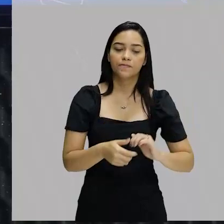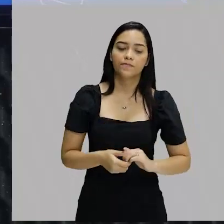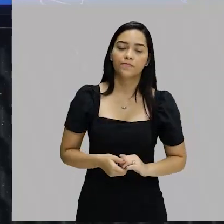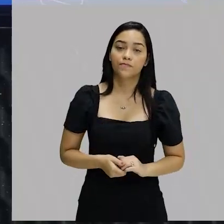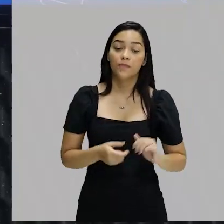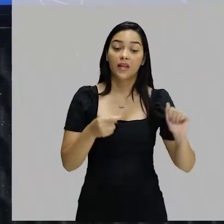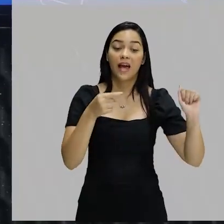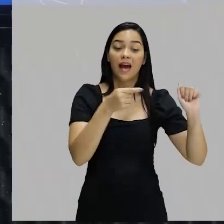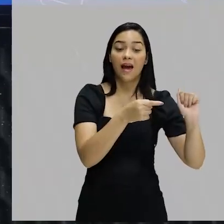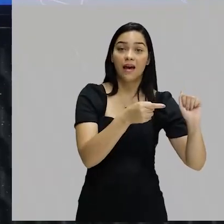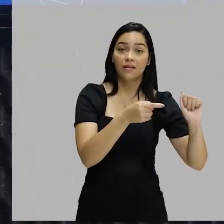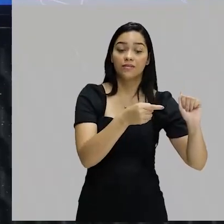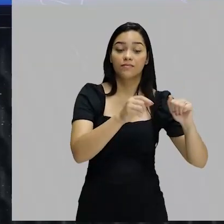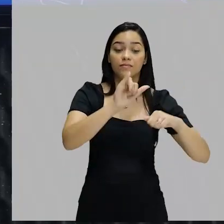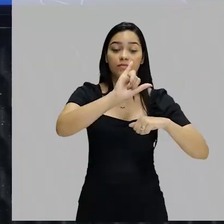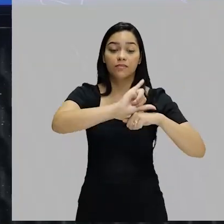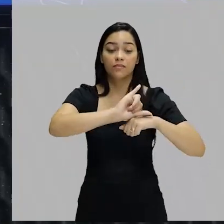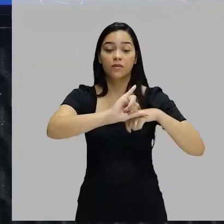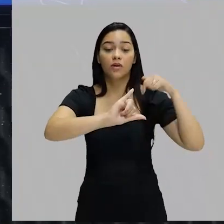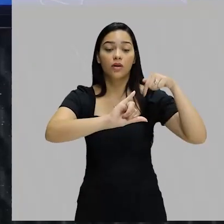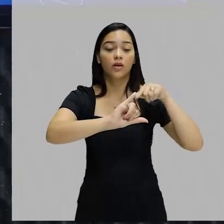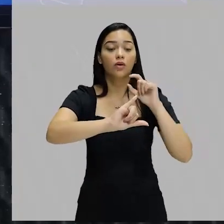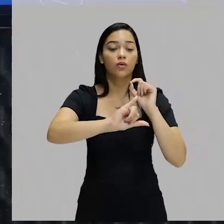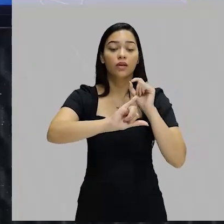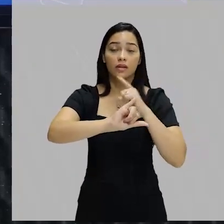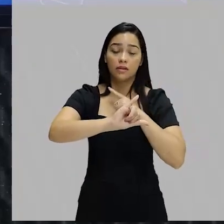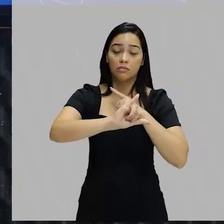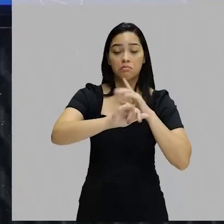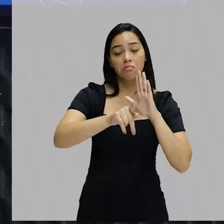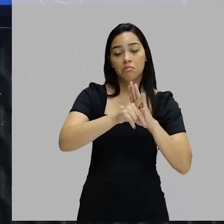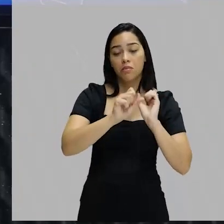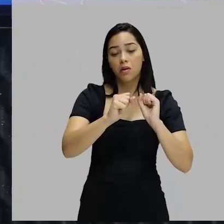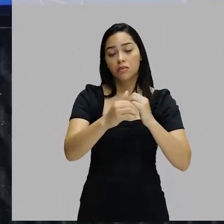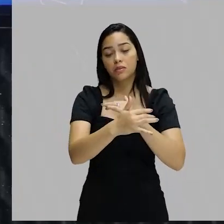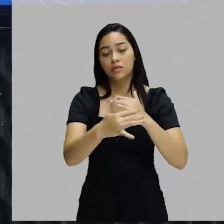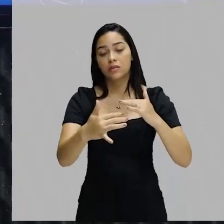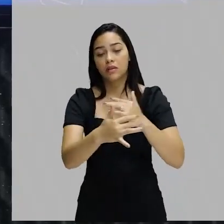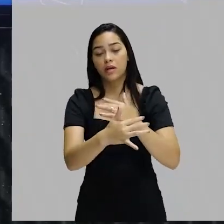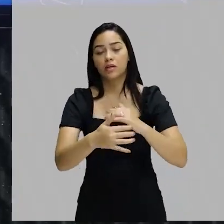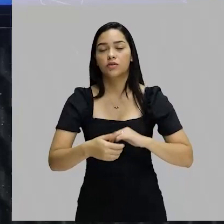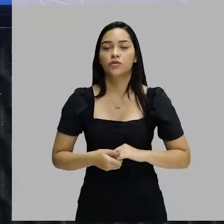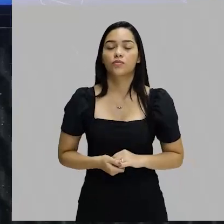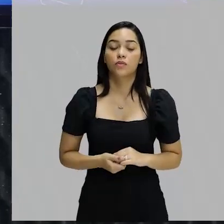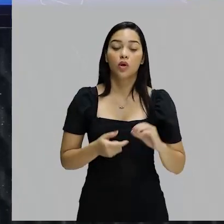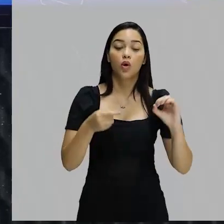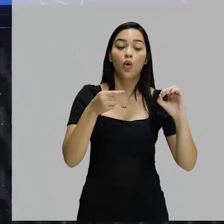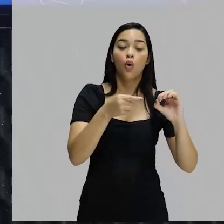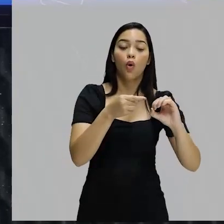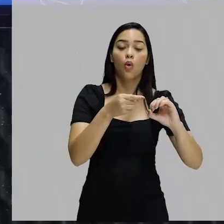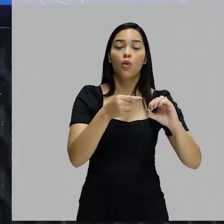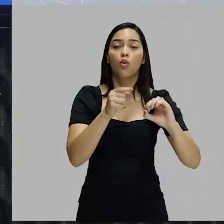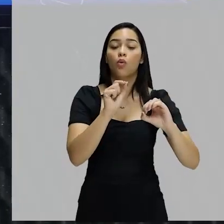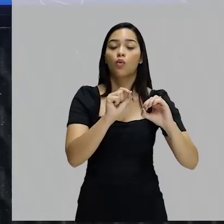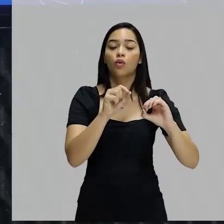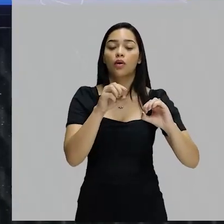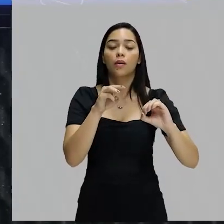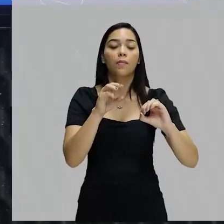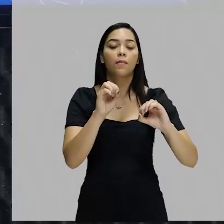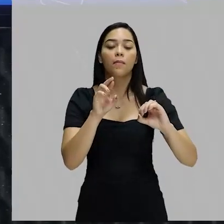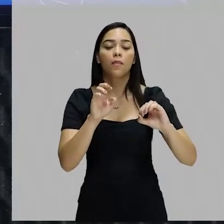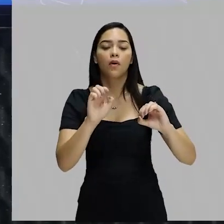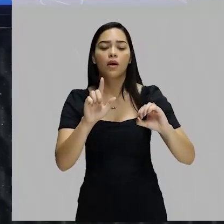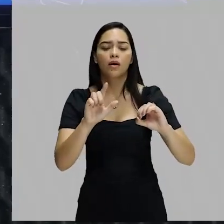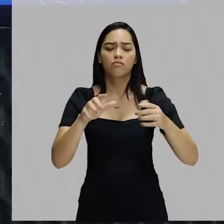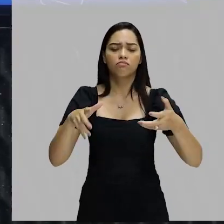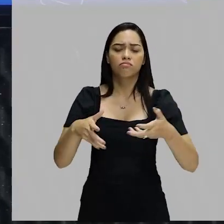significa dinheiro. A capital significa cidade, né? O moral significa ânimo, brio. Brio,